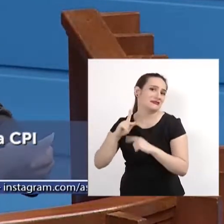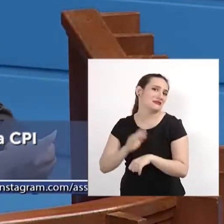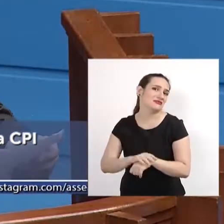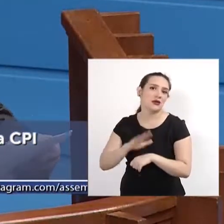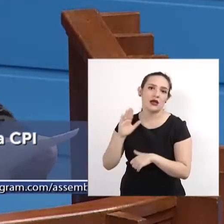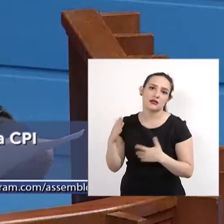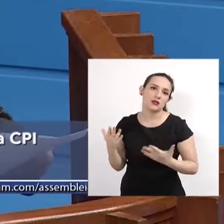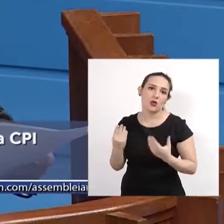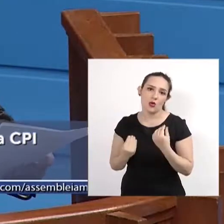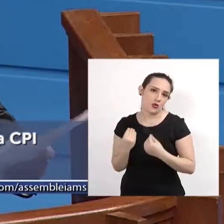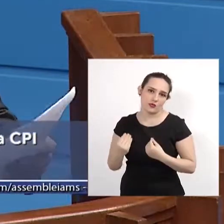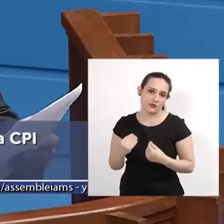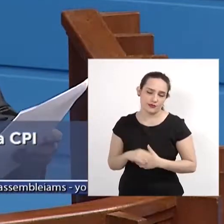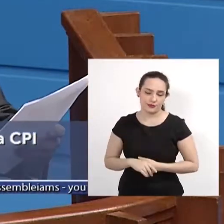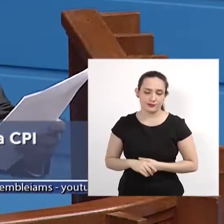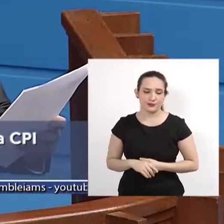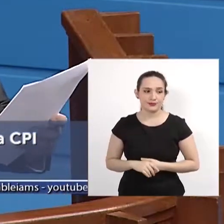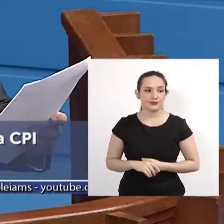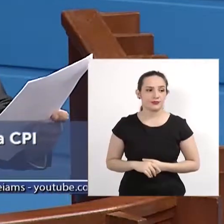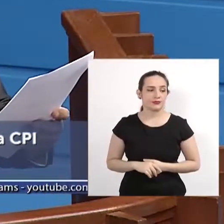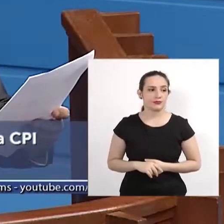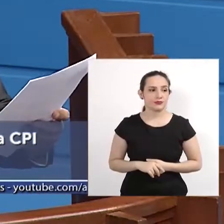cima.